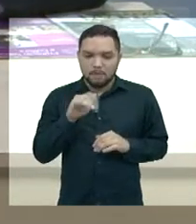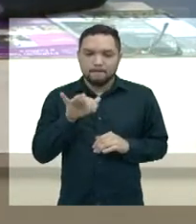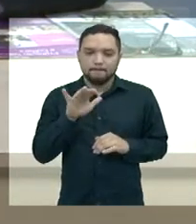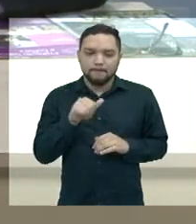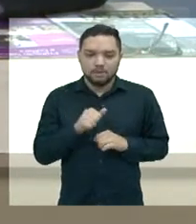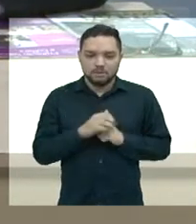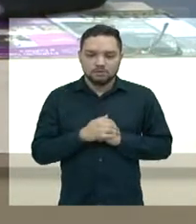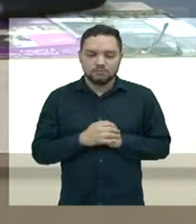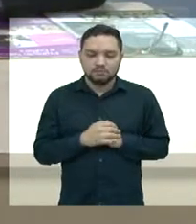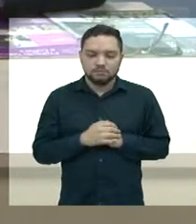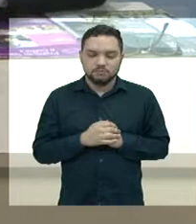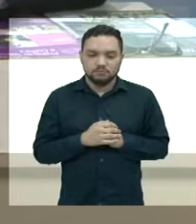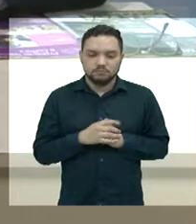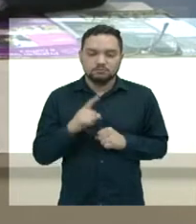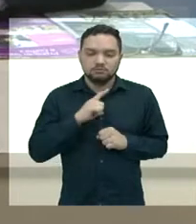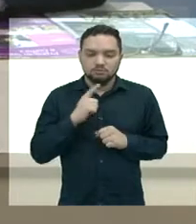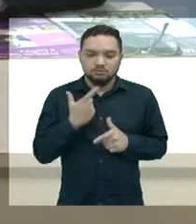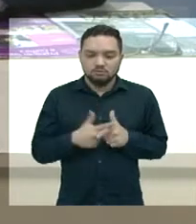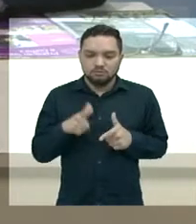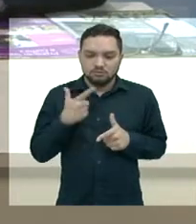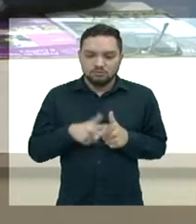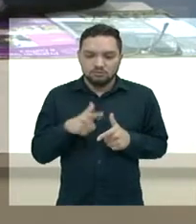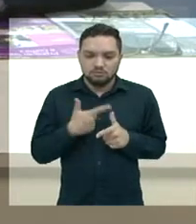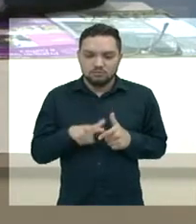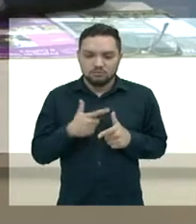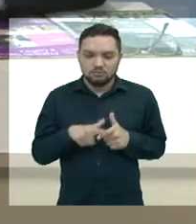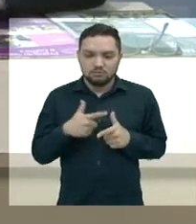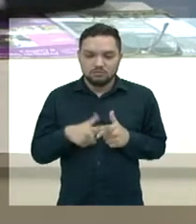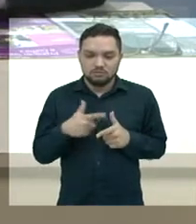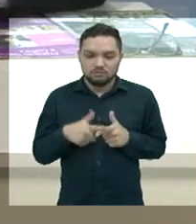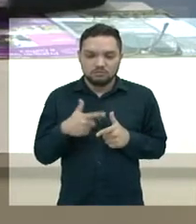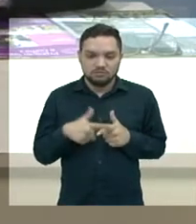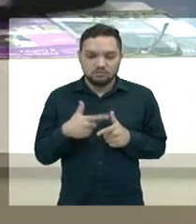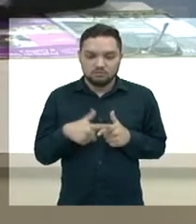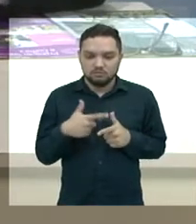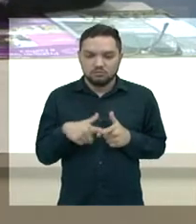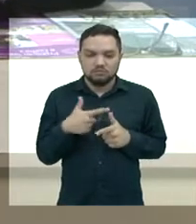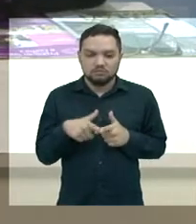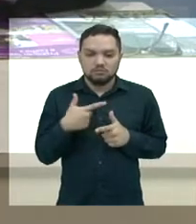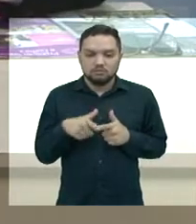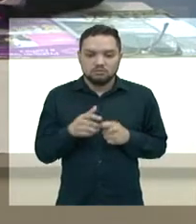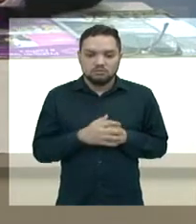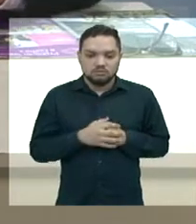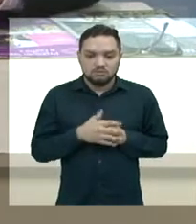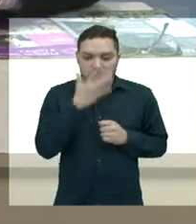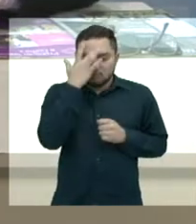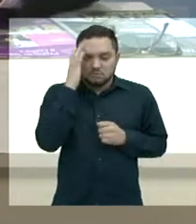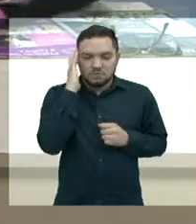nós temos esse problema, não acabou, não entrou ainda, ninguém se